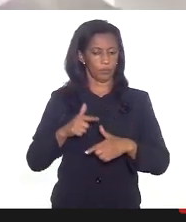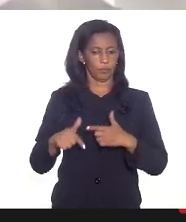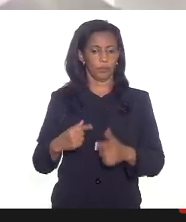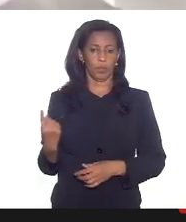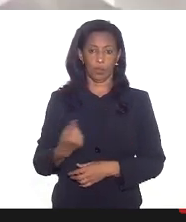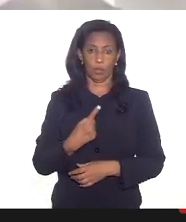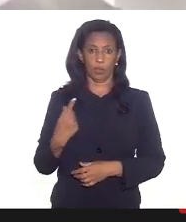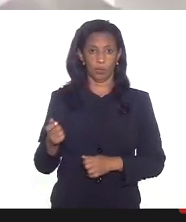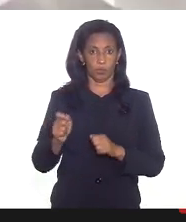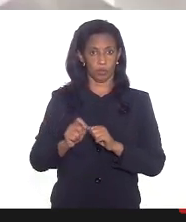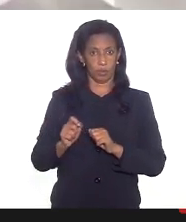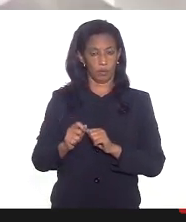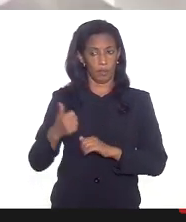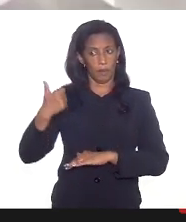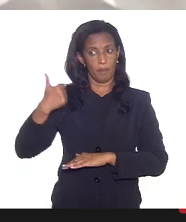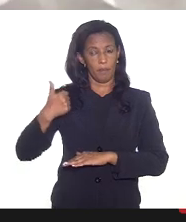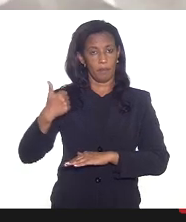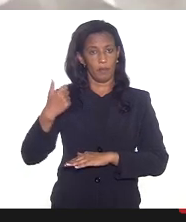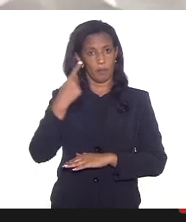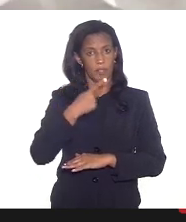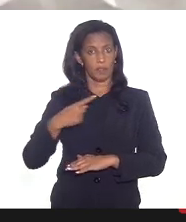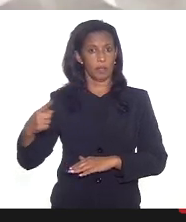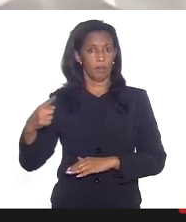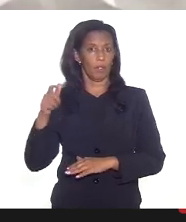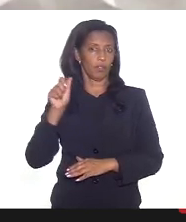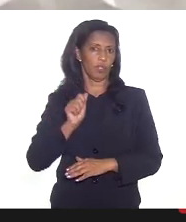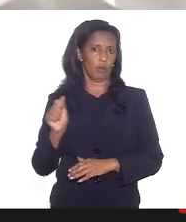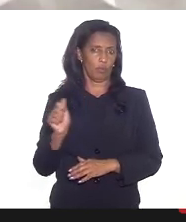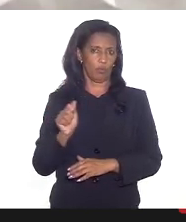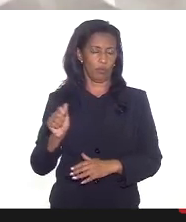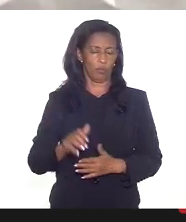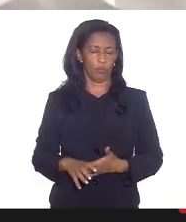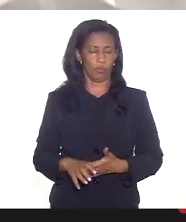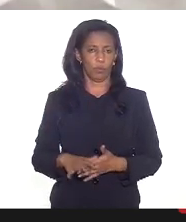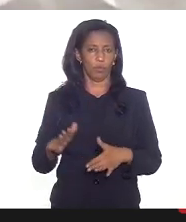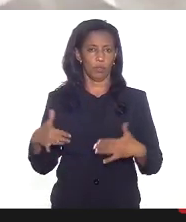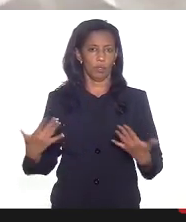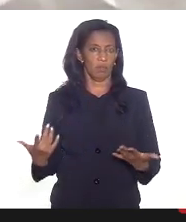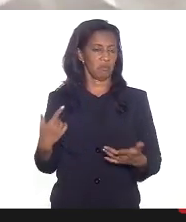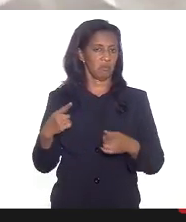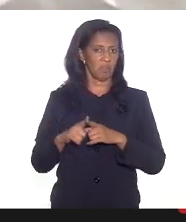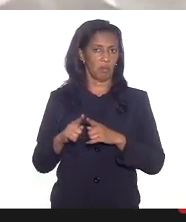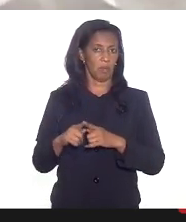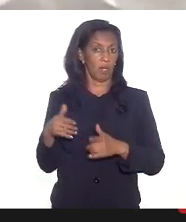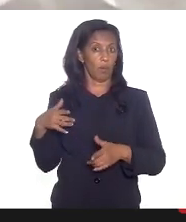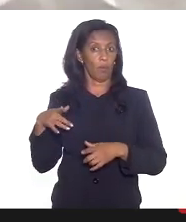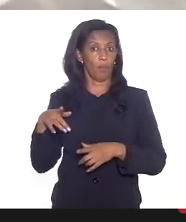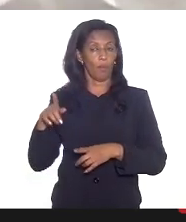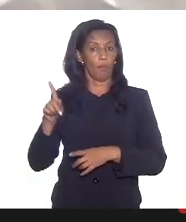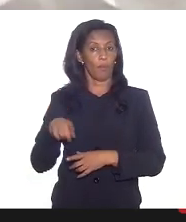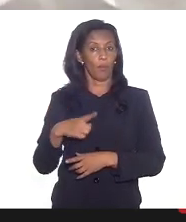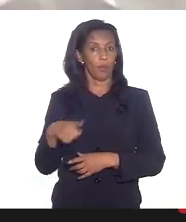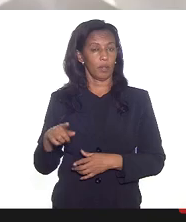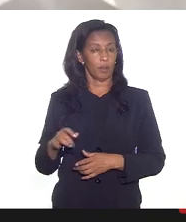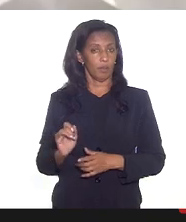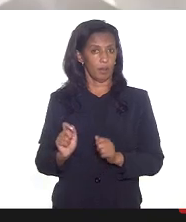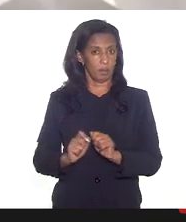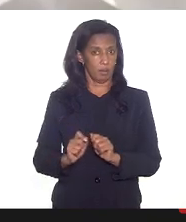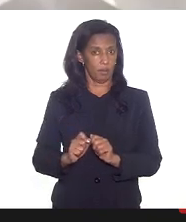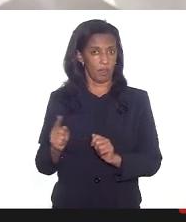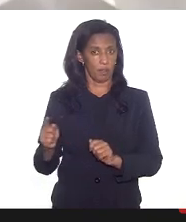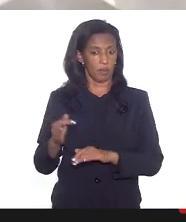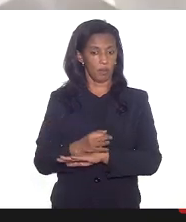nós estaremos fazendo na primeira semana de agosto então isso também não impede que durante